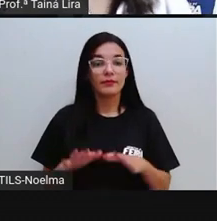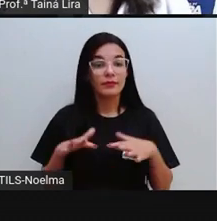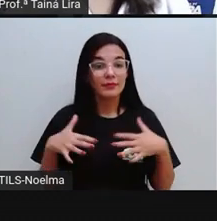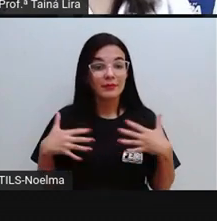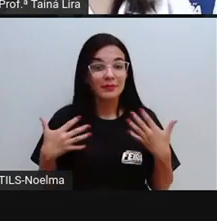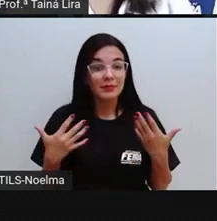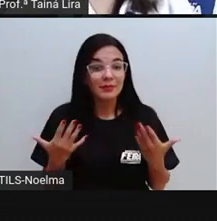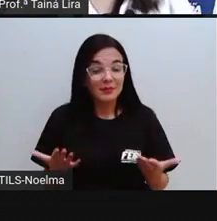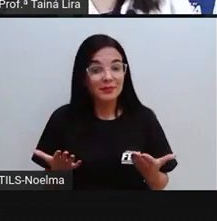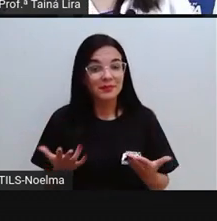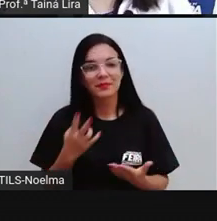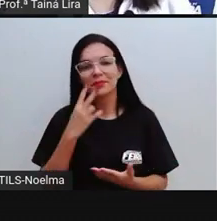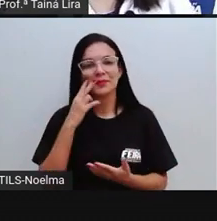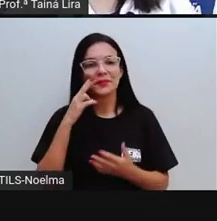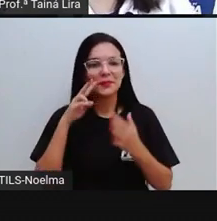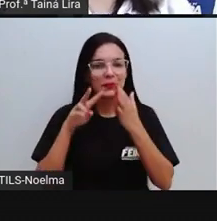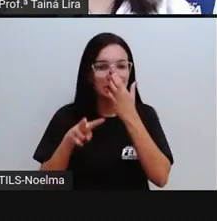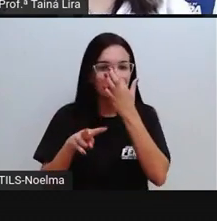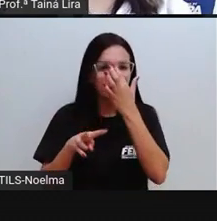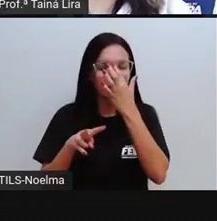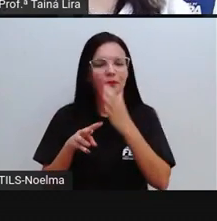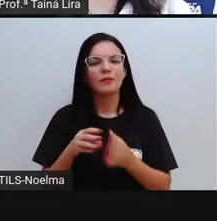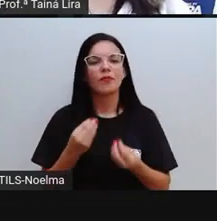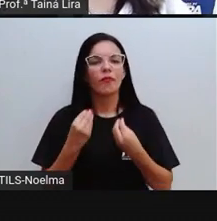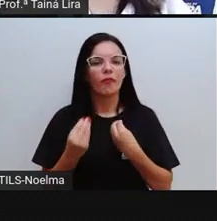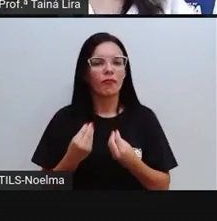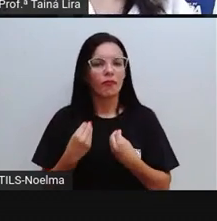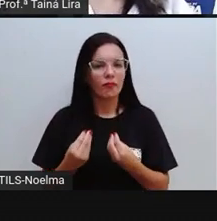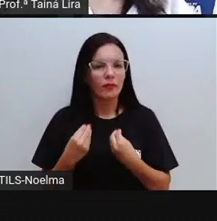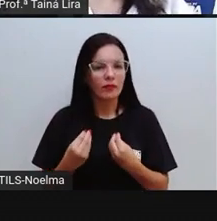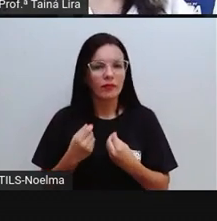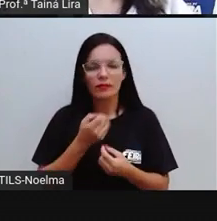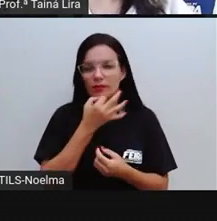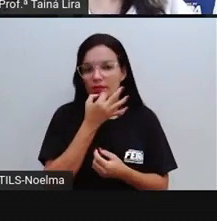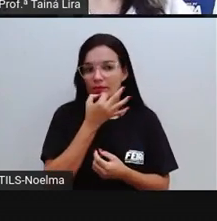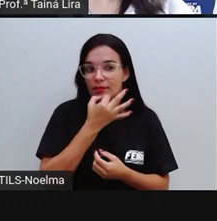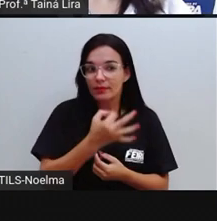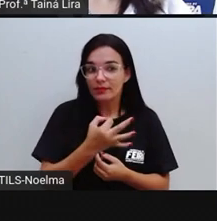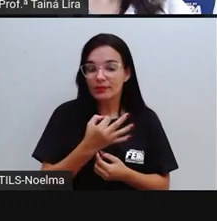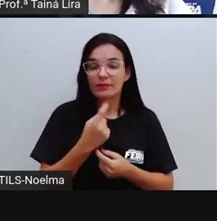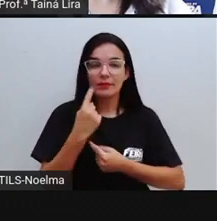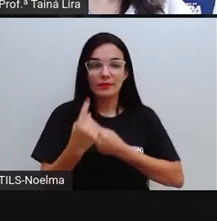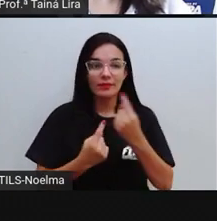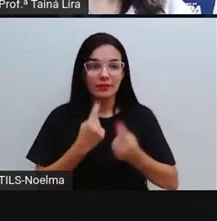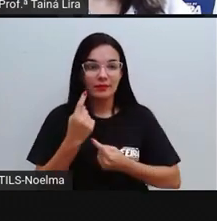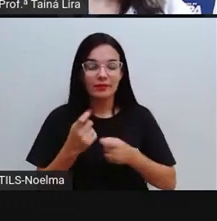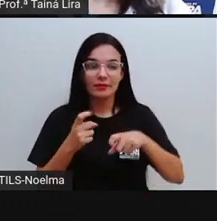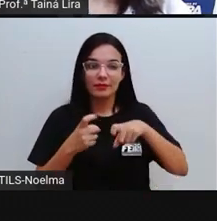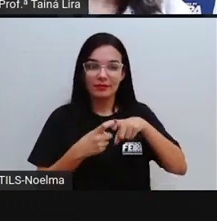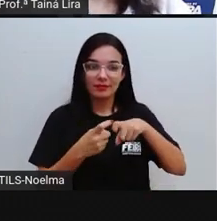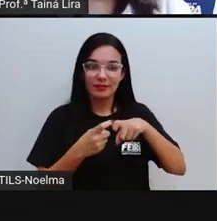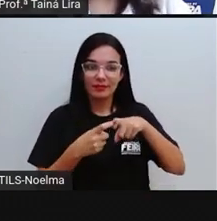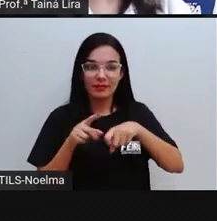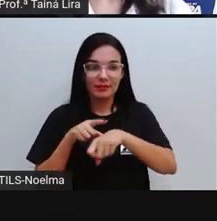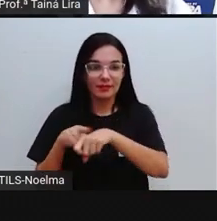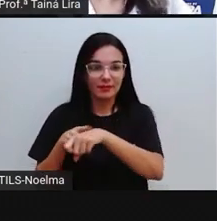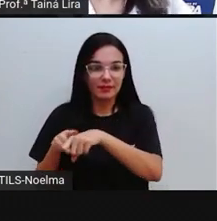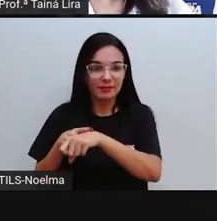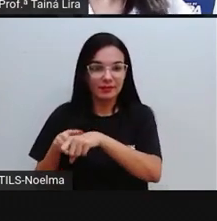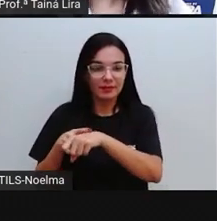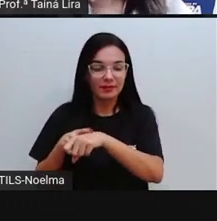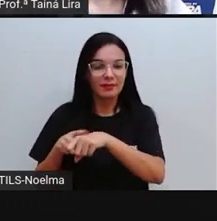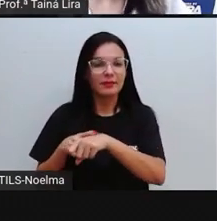Então, segundo ano, viram as dicas aí, né, do dermatologista, que é